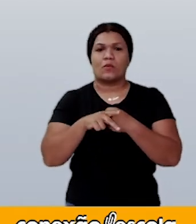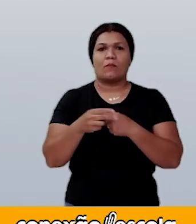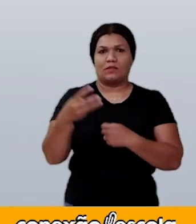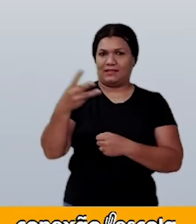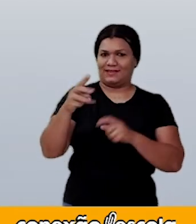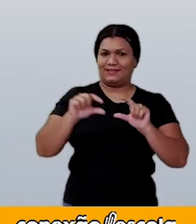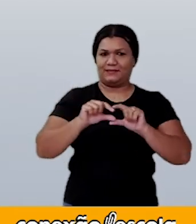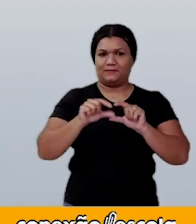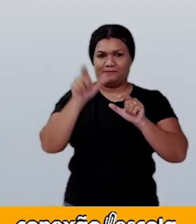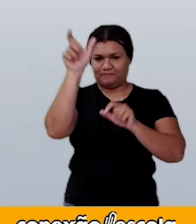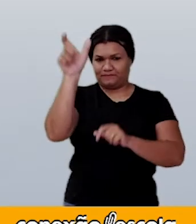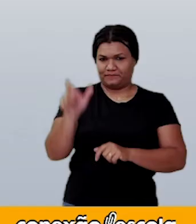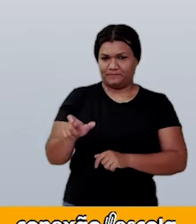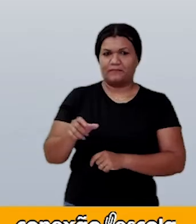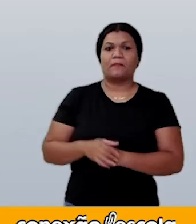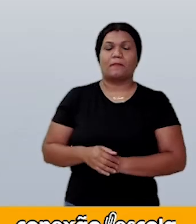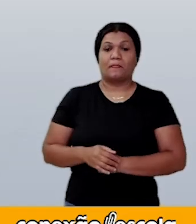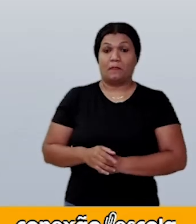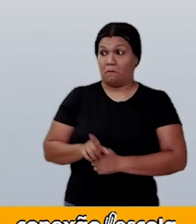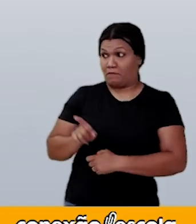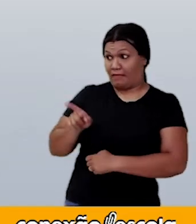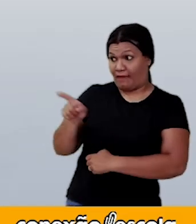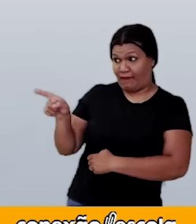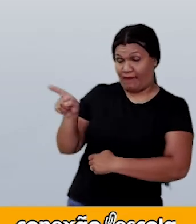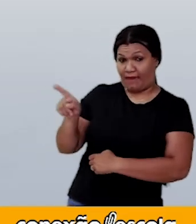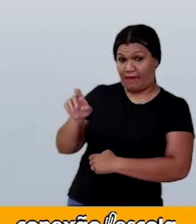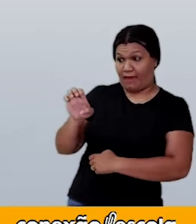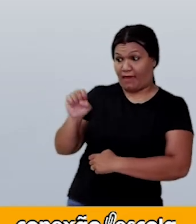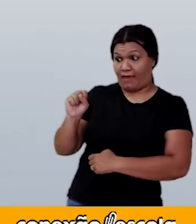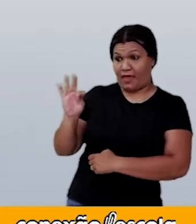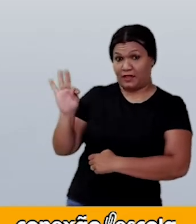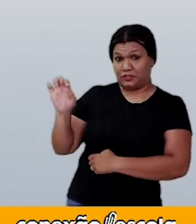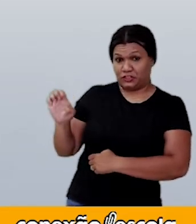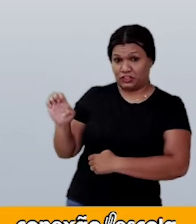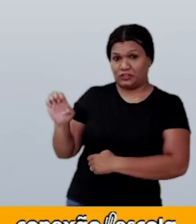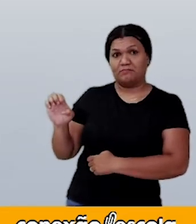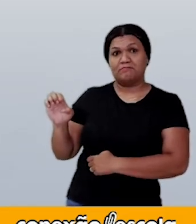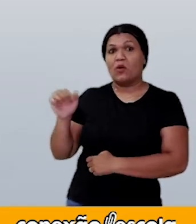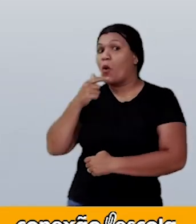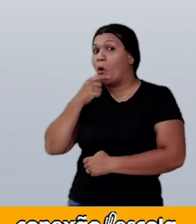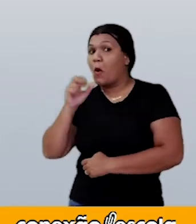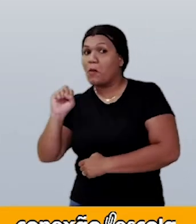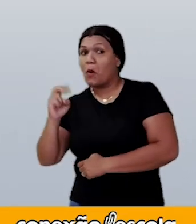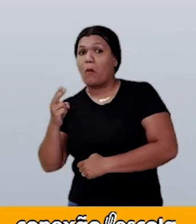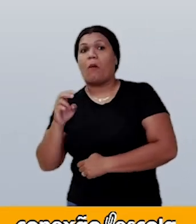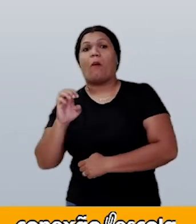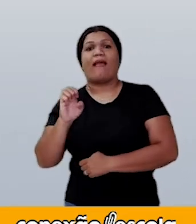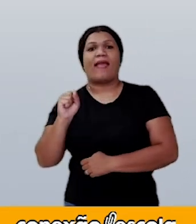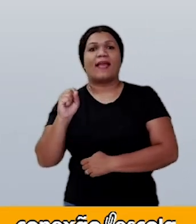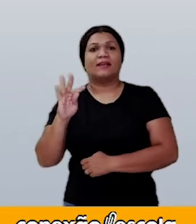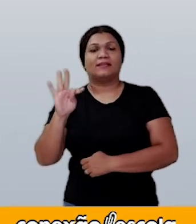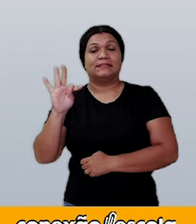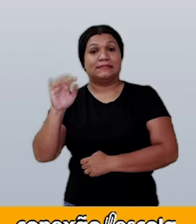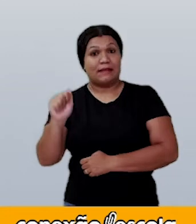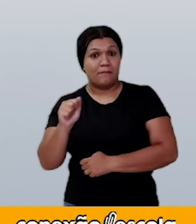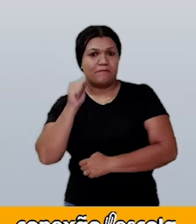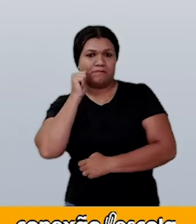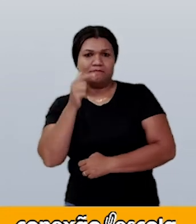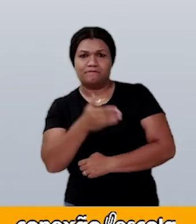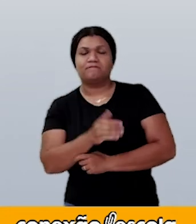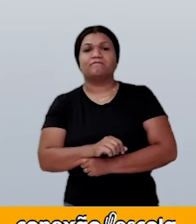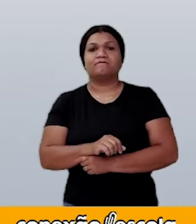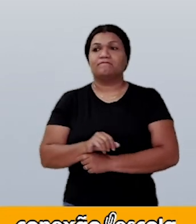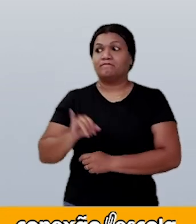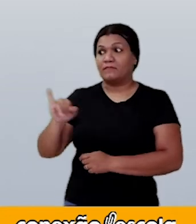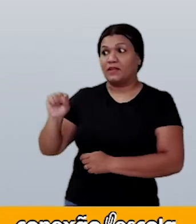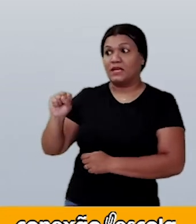coluna. Este ou esta, esse ou essa,